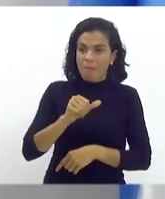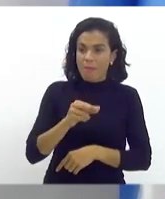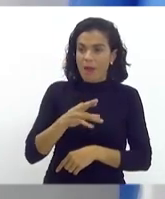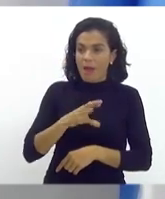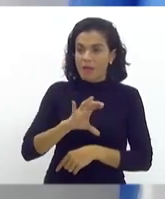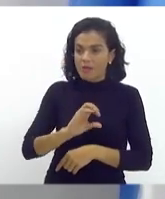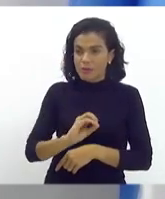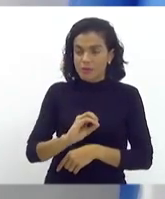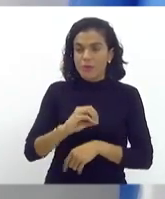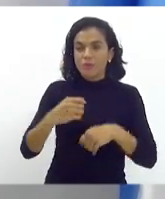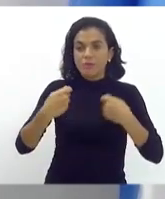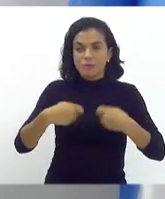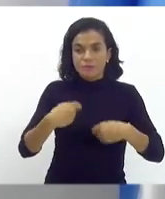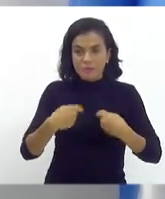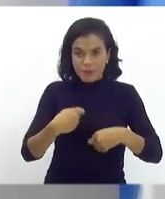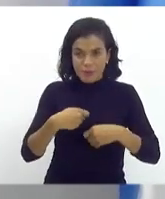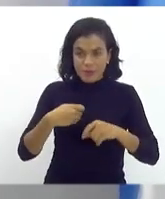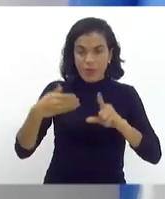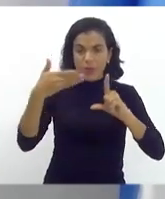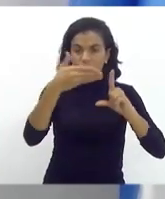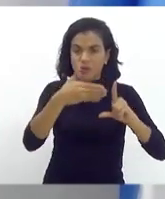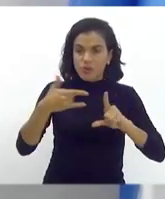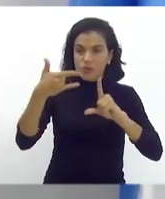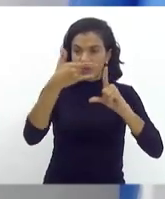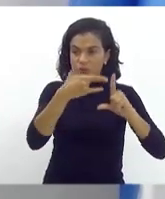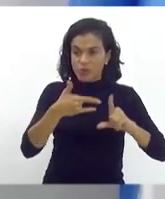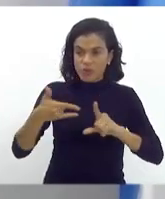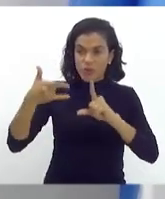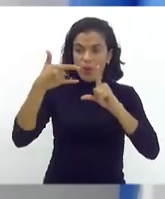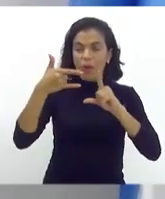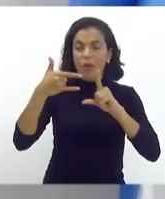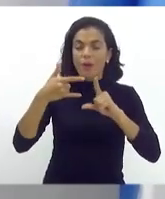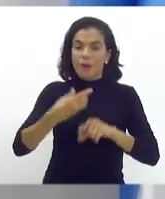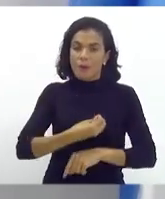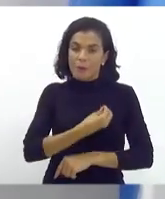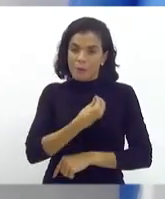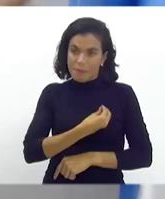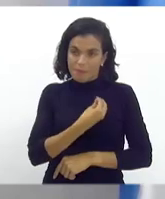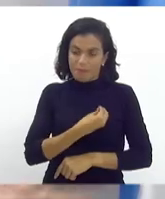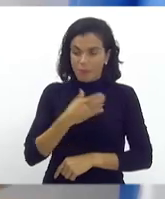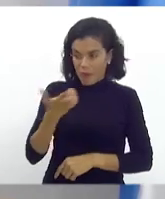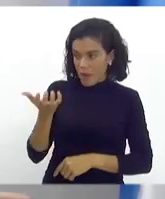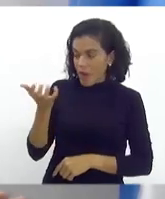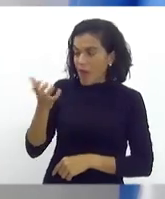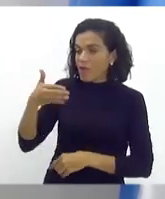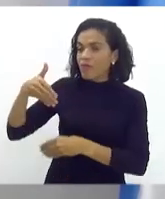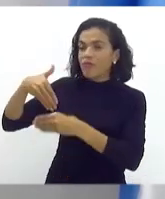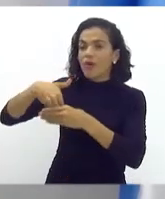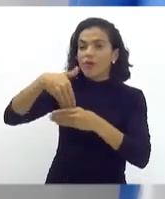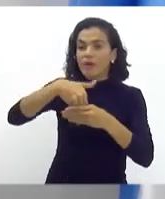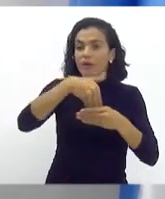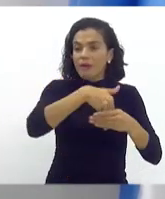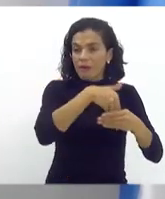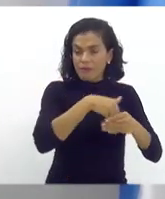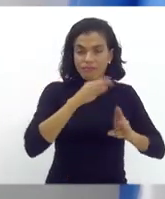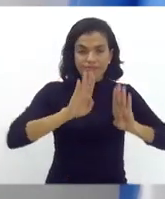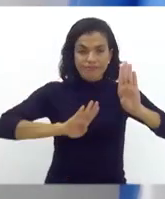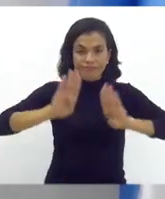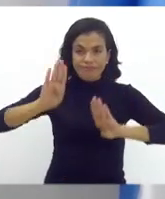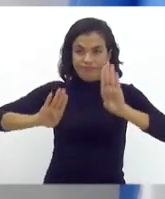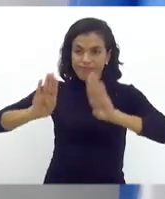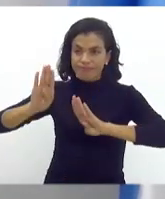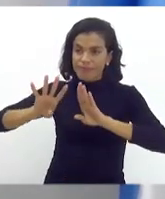precisou utilizar da plataforma zoom para participar gostaria de votar aqui com os membros que integram